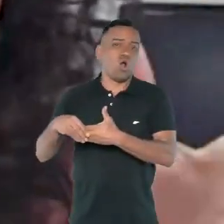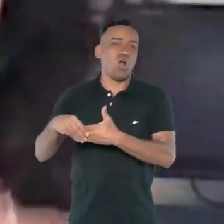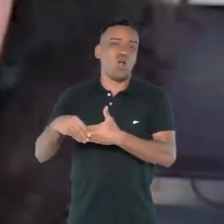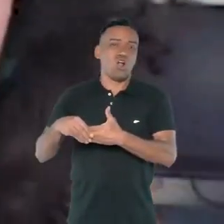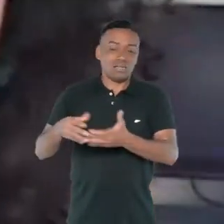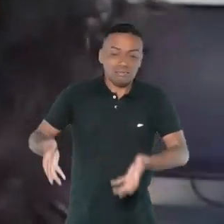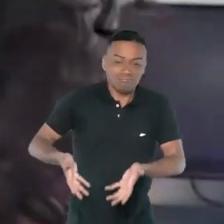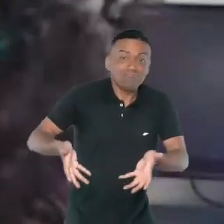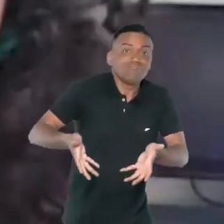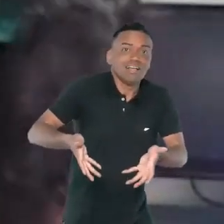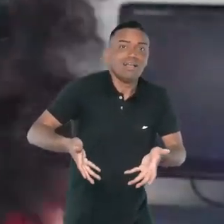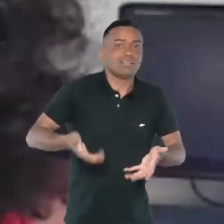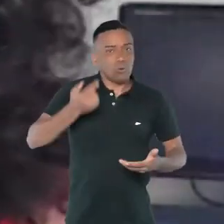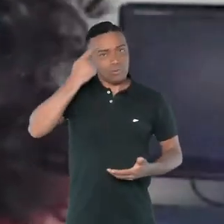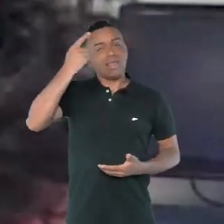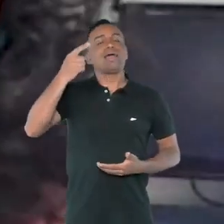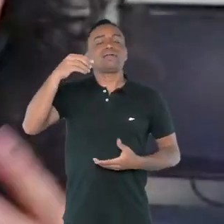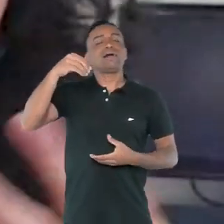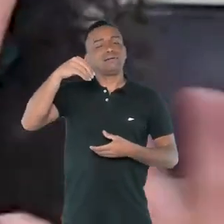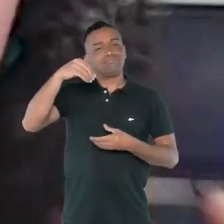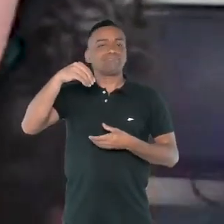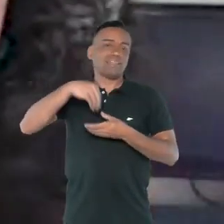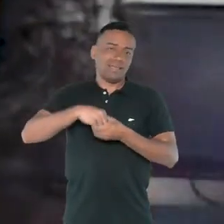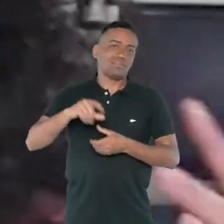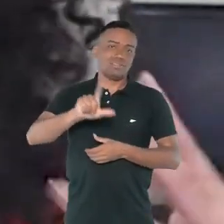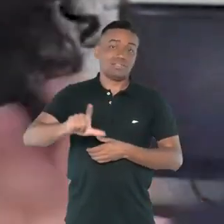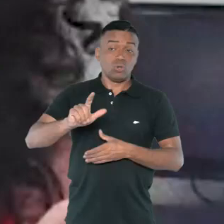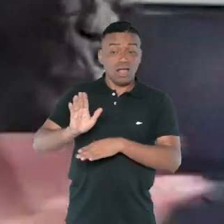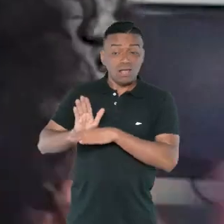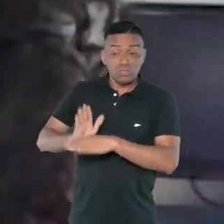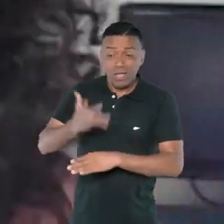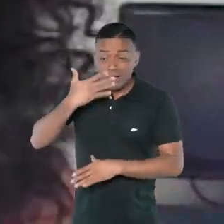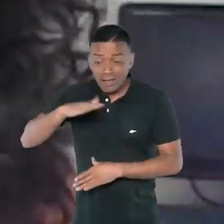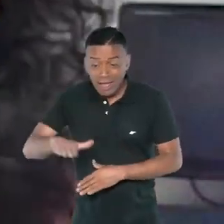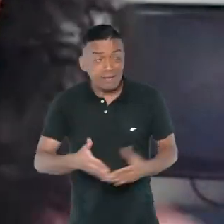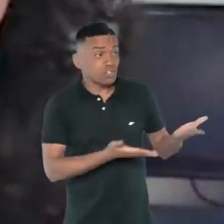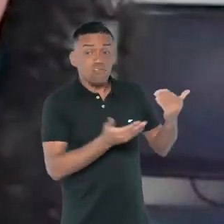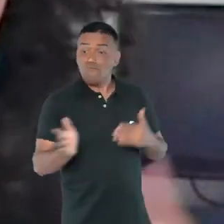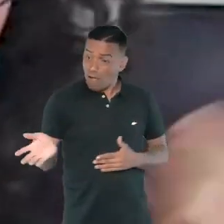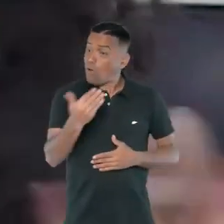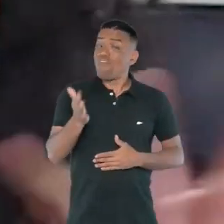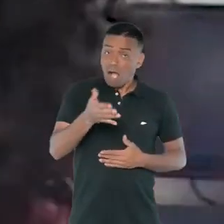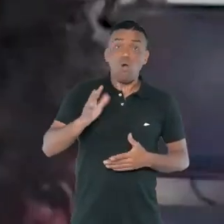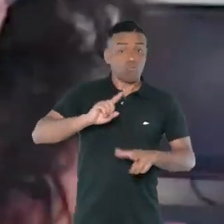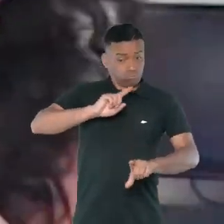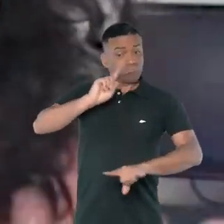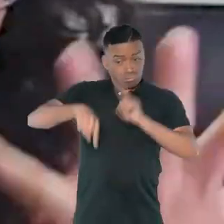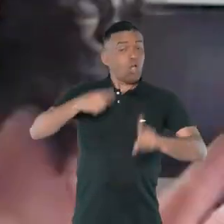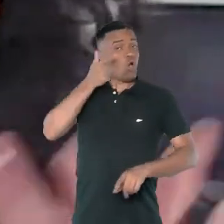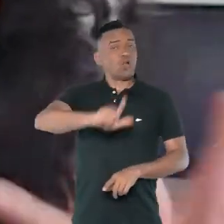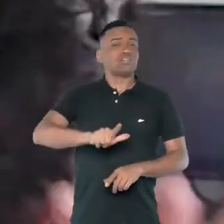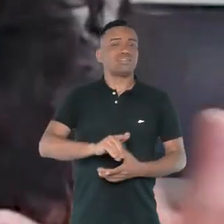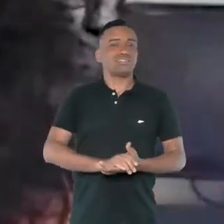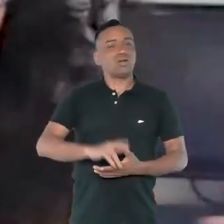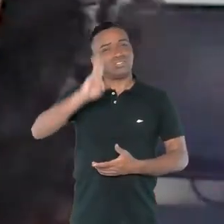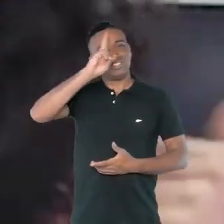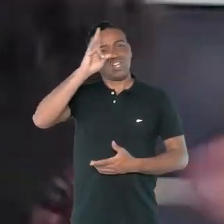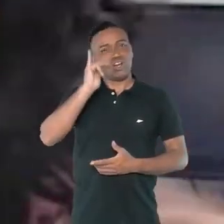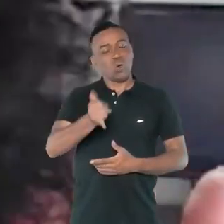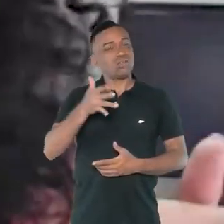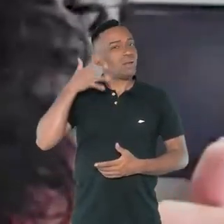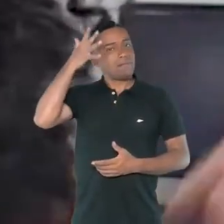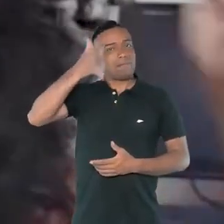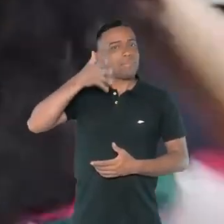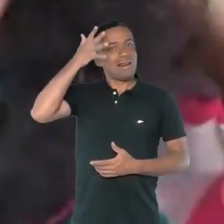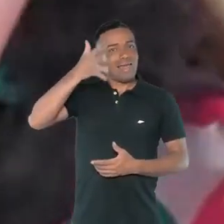A gente pegou na minha mão e me levou lá. Então é muito nessa ideia que eu penso a minha literatura, de pegar na mão dessas crianças, desses adolescentes, falando, não,